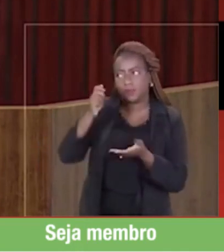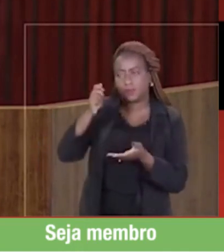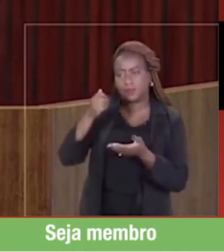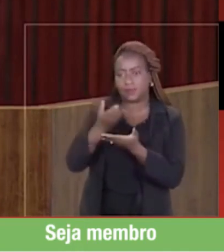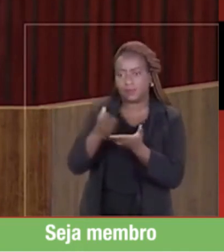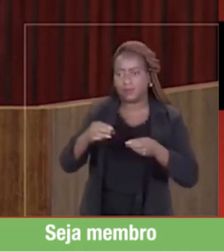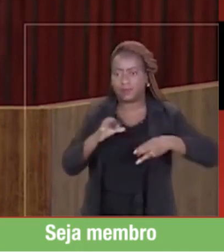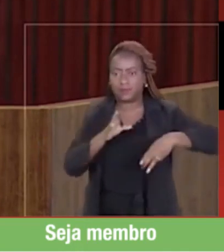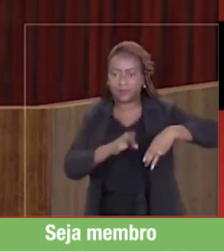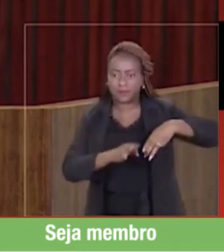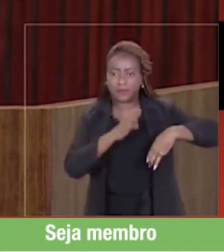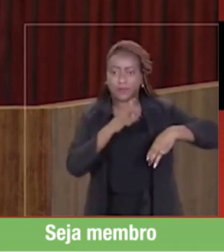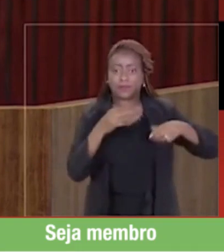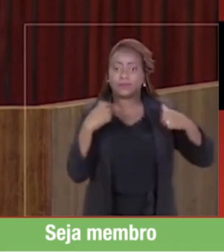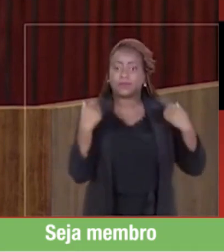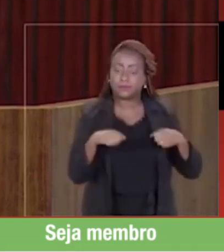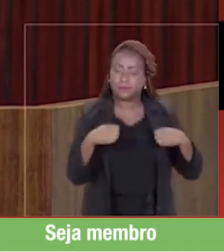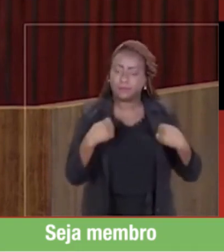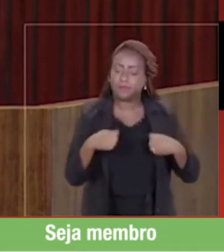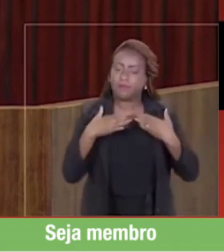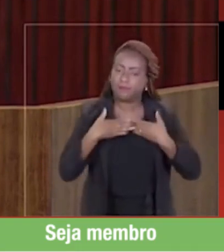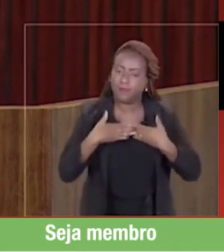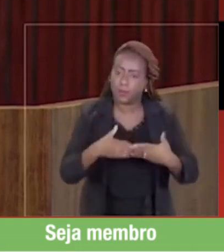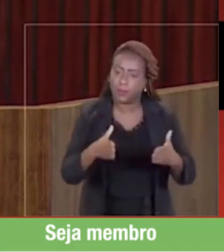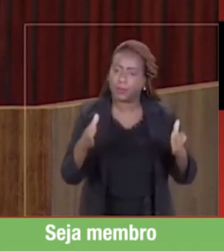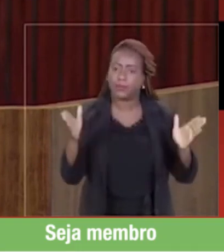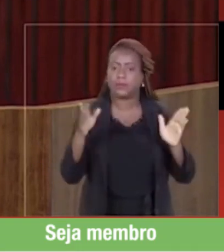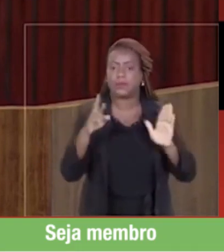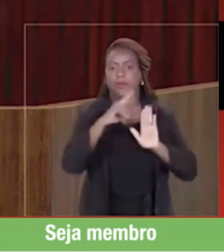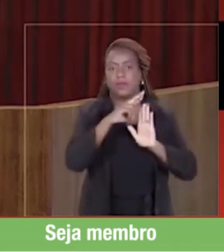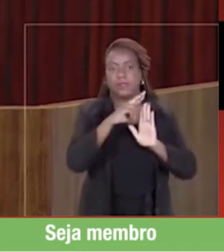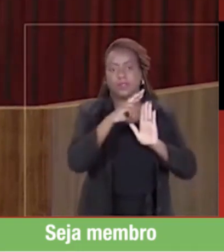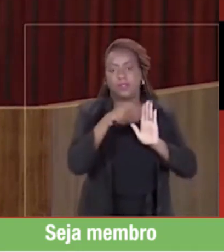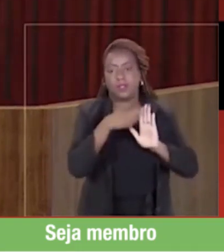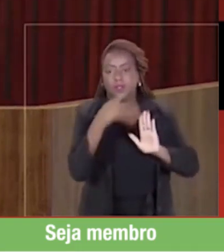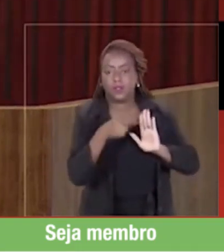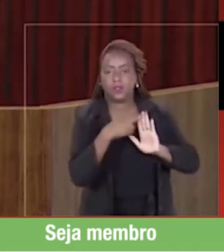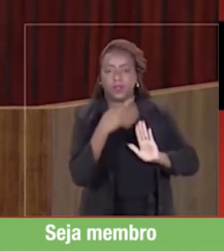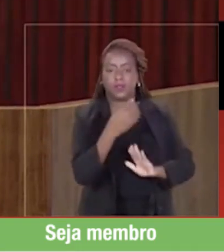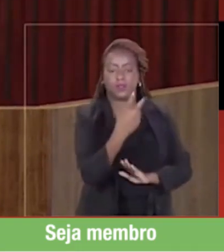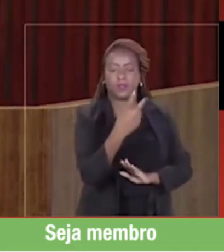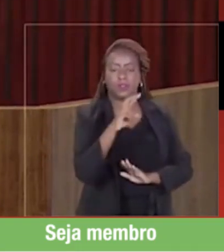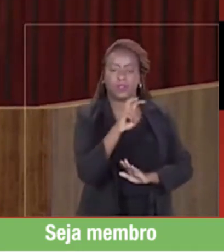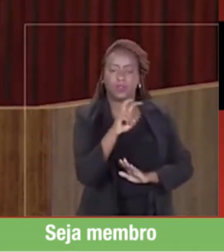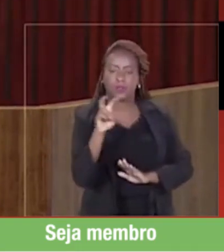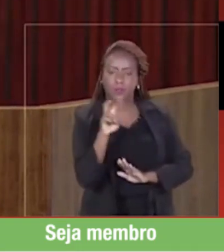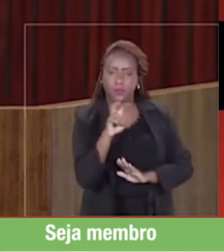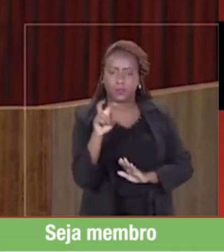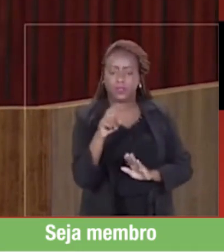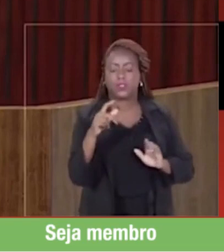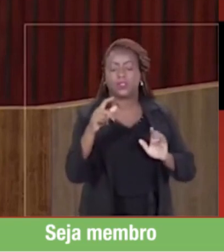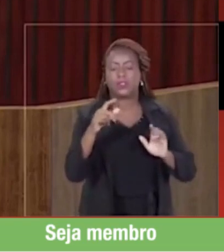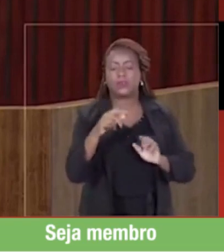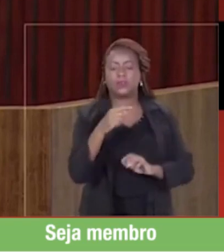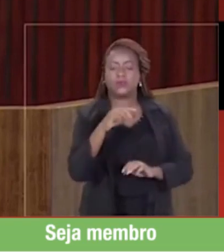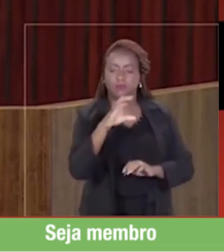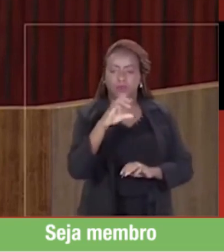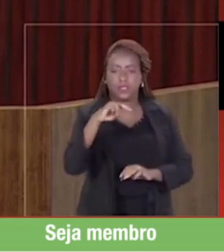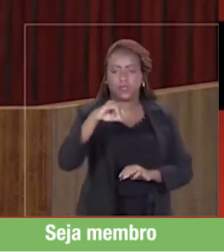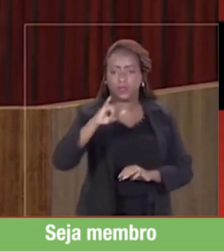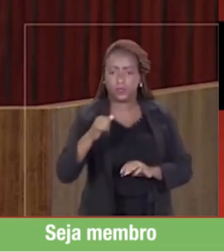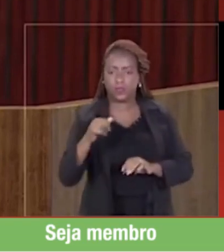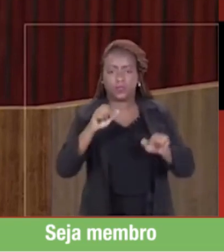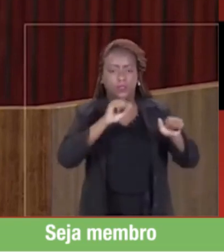ministros, sem a trilha aberta pela resolução 255 do mesmo CNJ, de setembro de